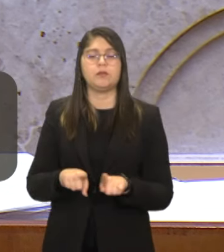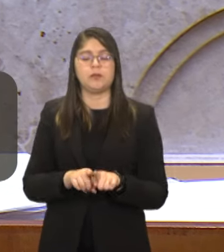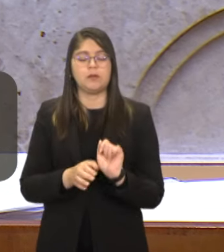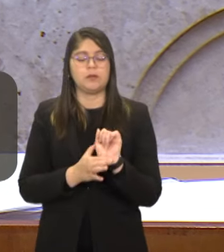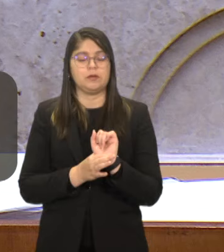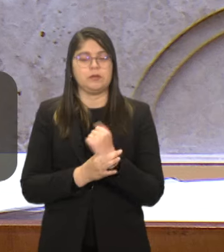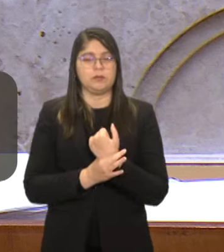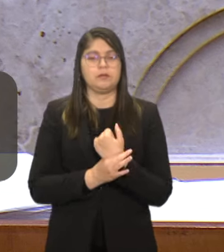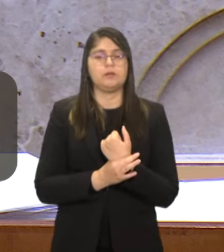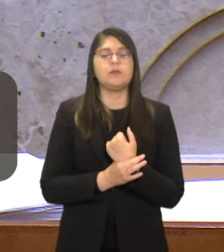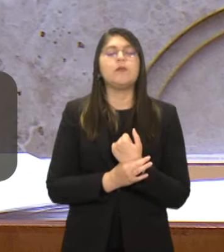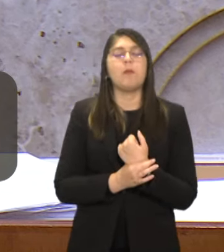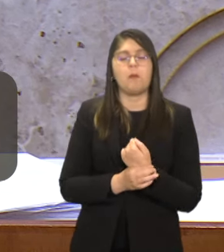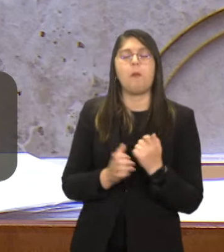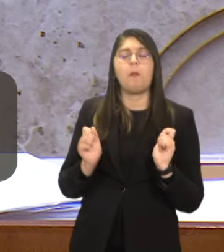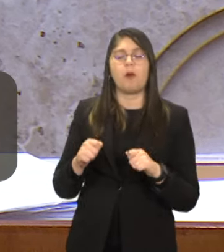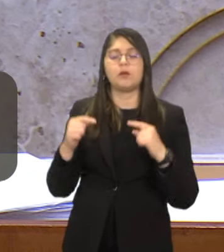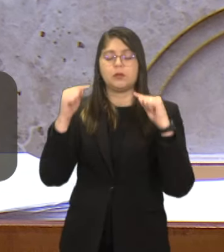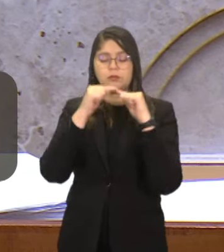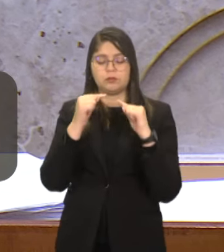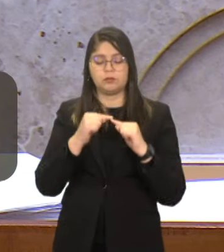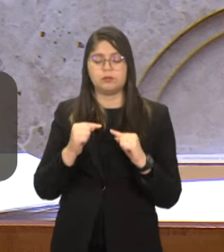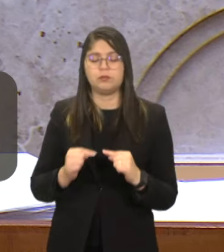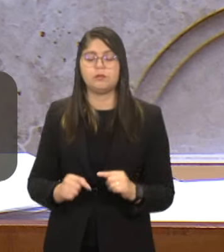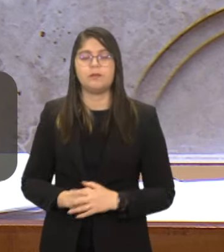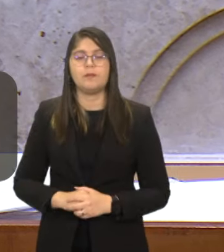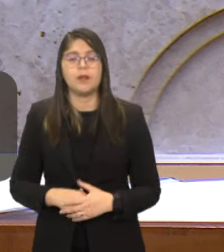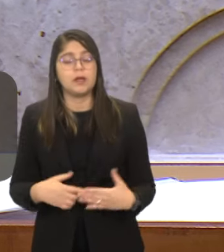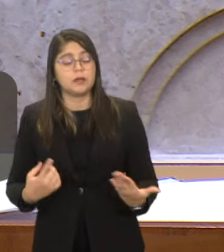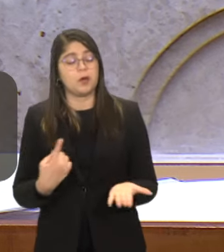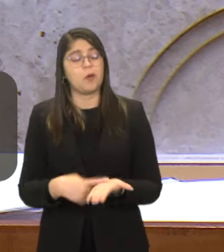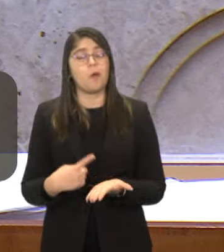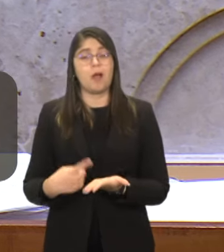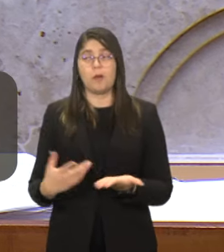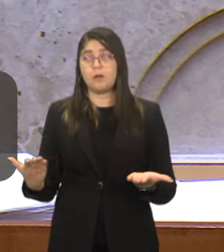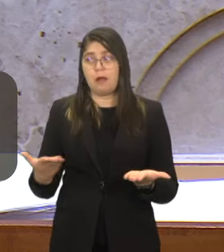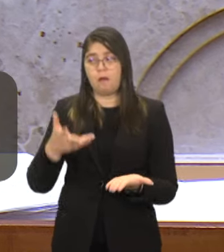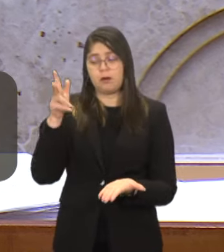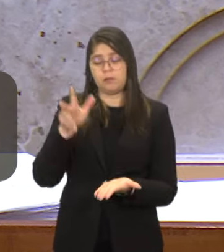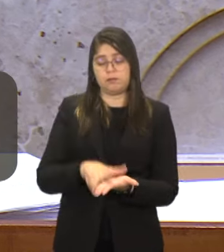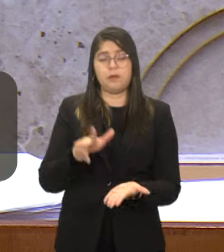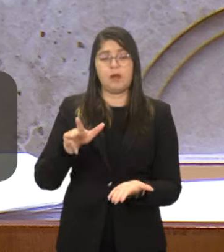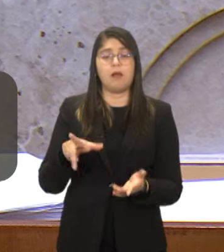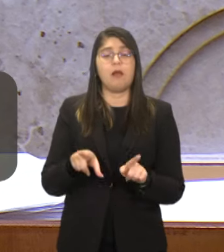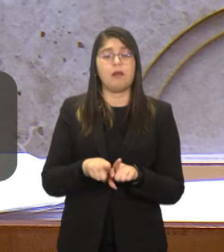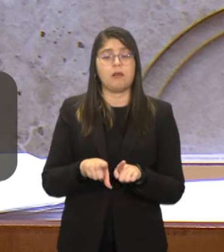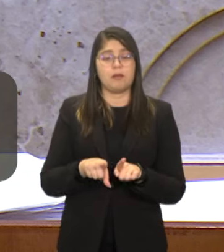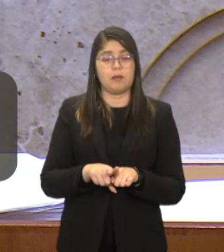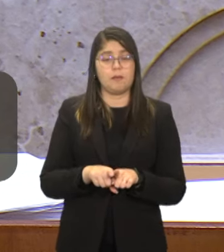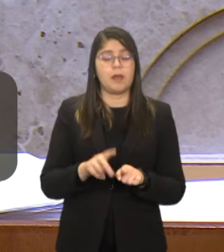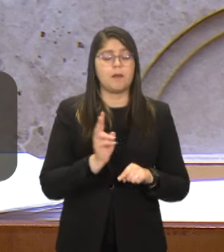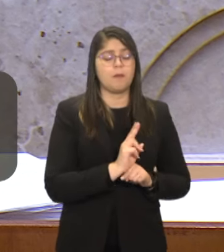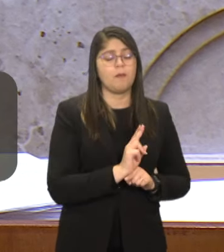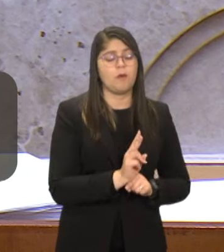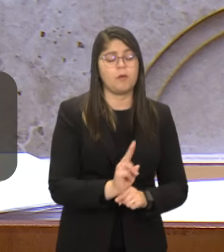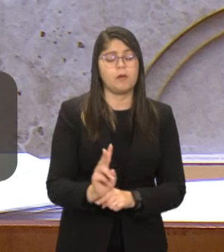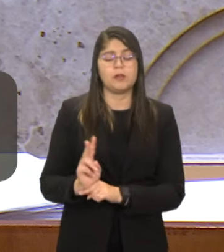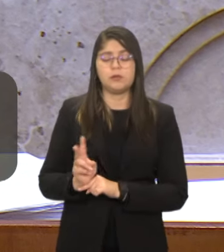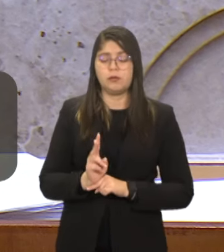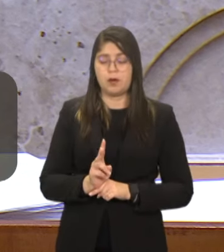o cumprimento de suas cláusulas. O acordo, portanto, está sendo homologado com delegação do monitoramento de